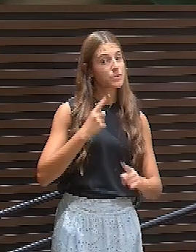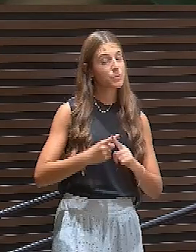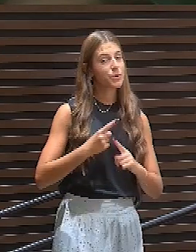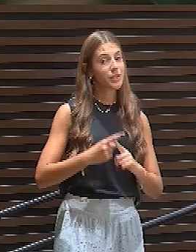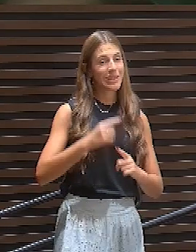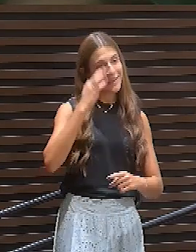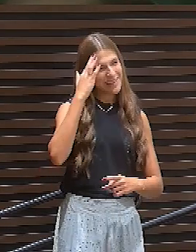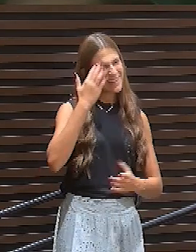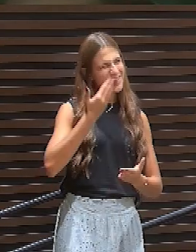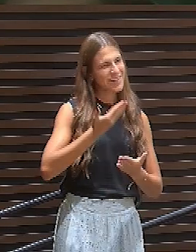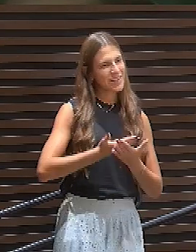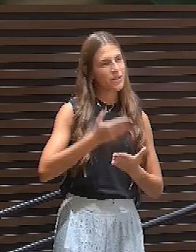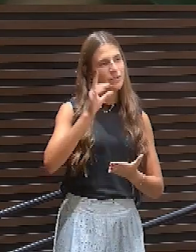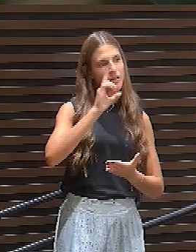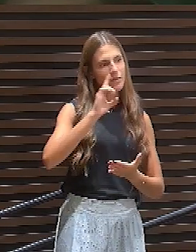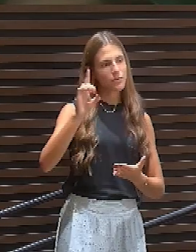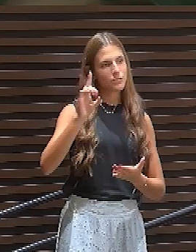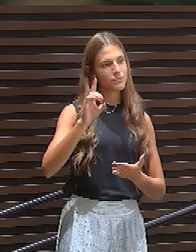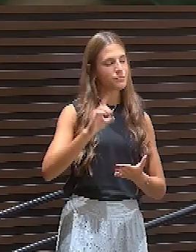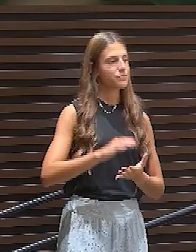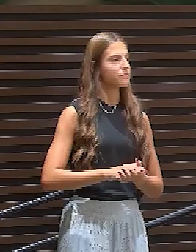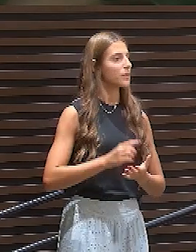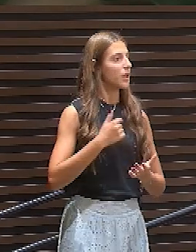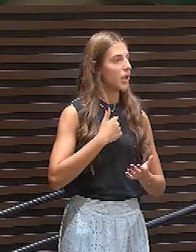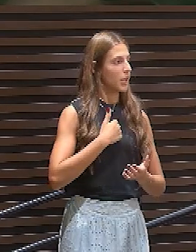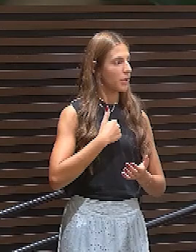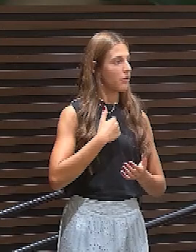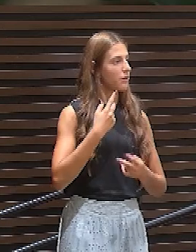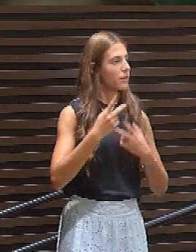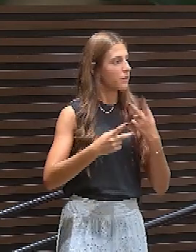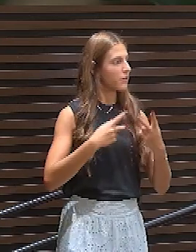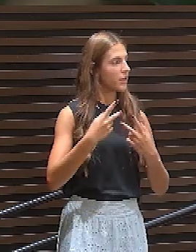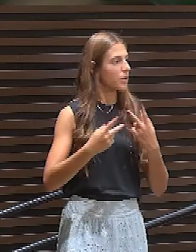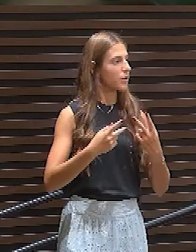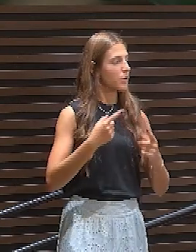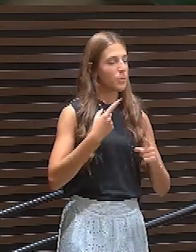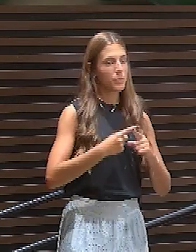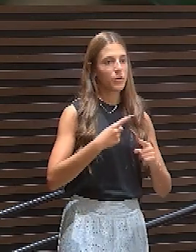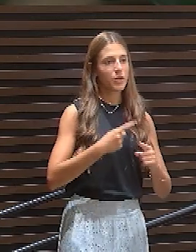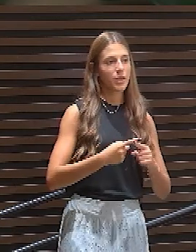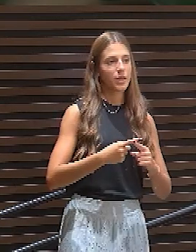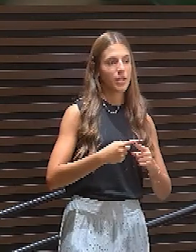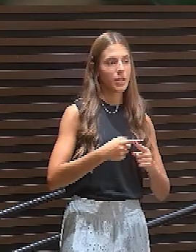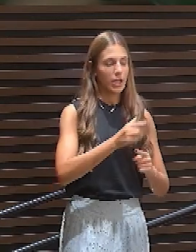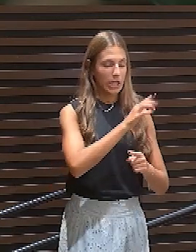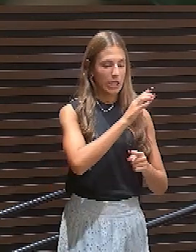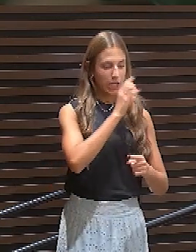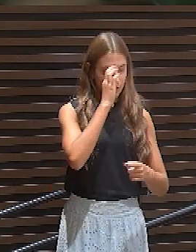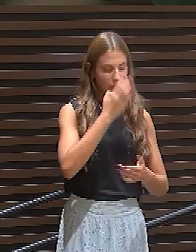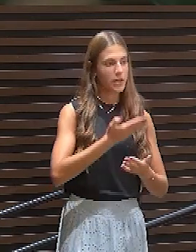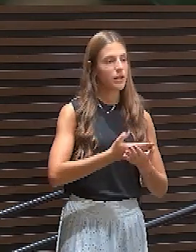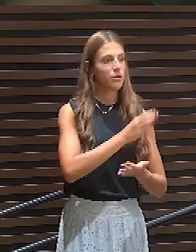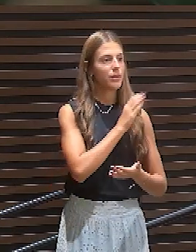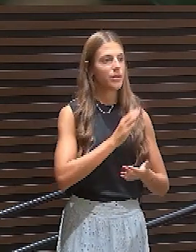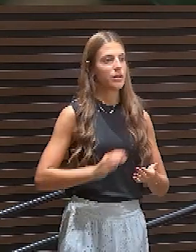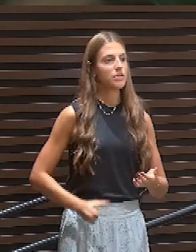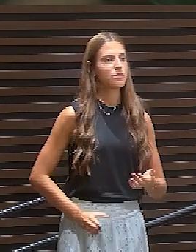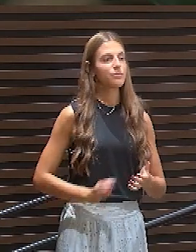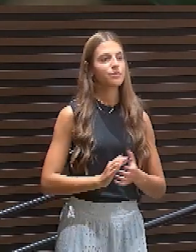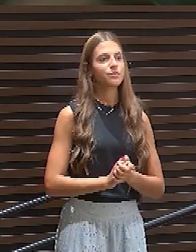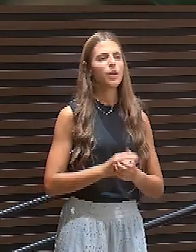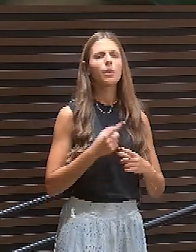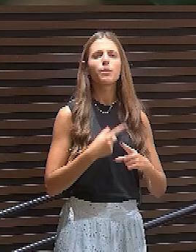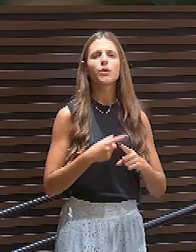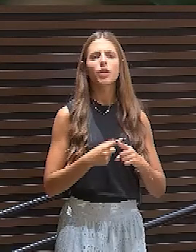em Deus. Eu ouso dizer, porque creu em Cristo. Sabe por quê?